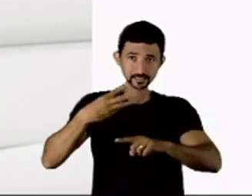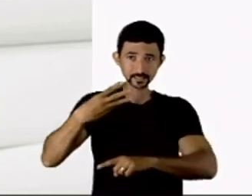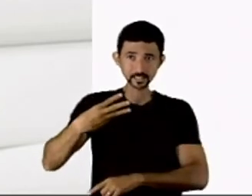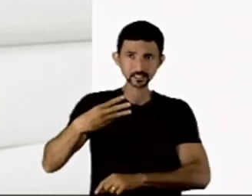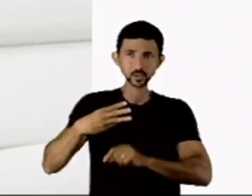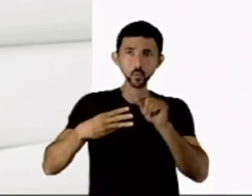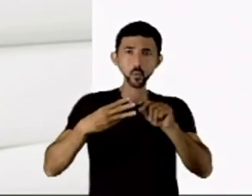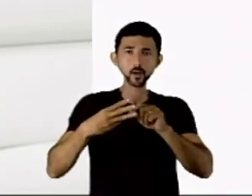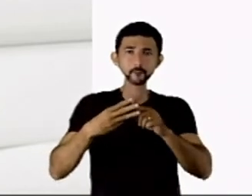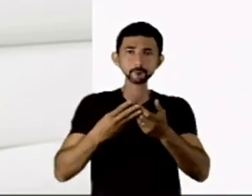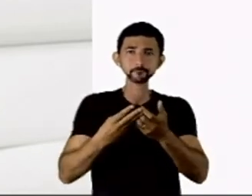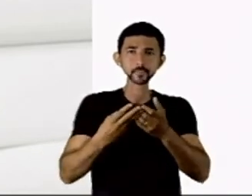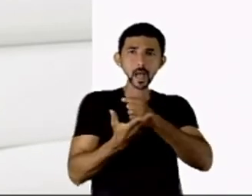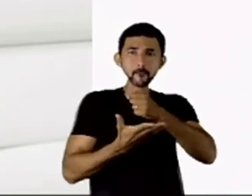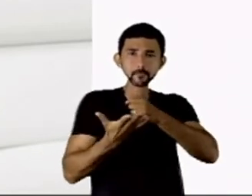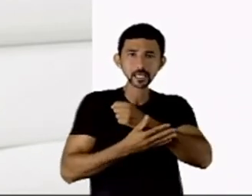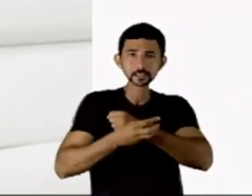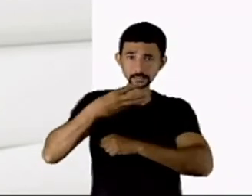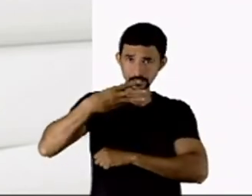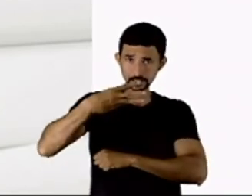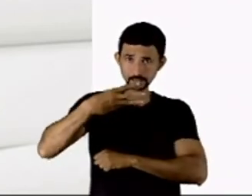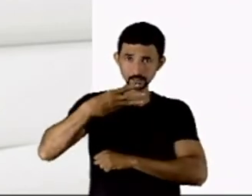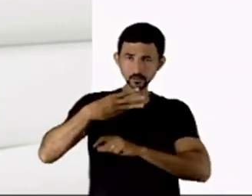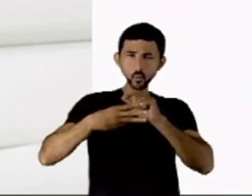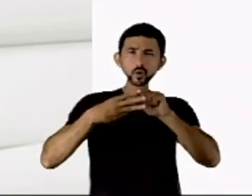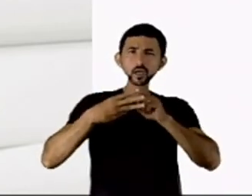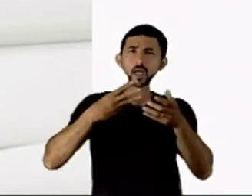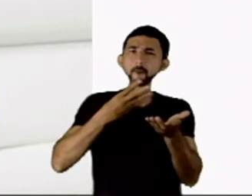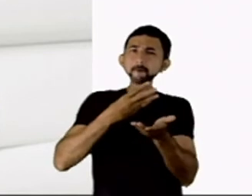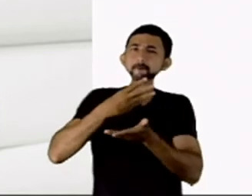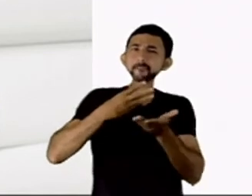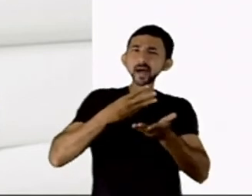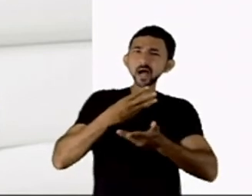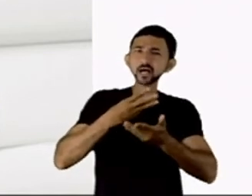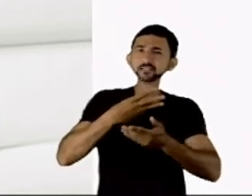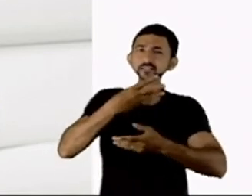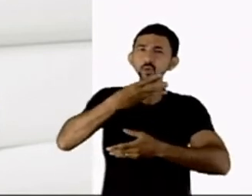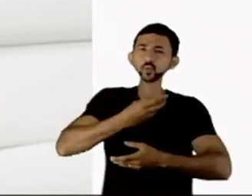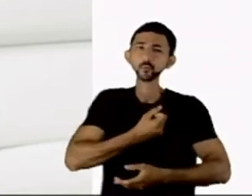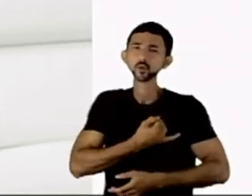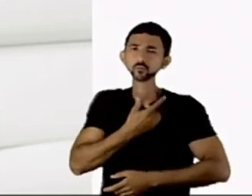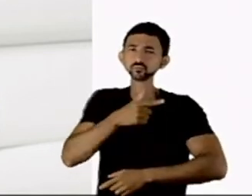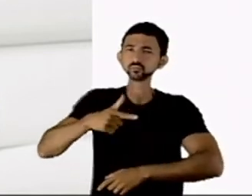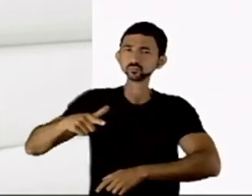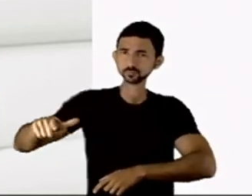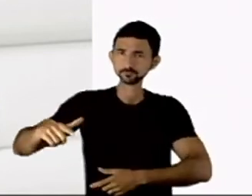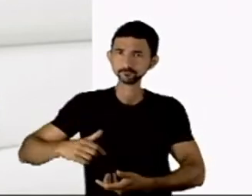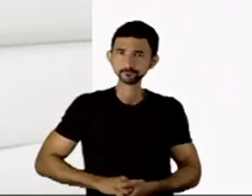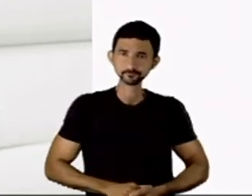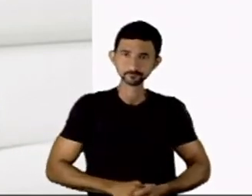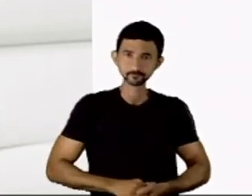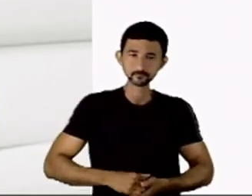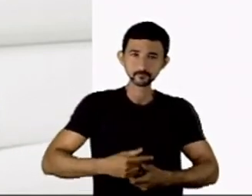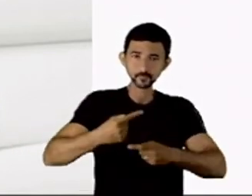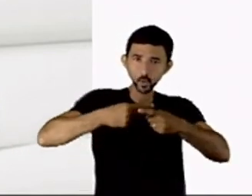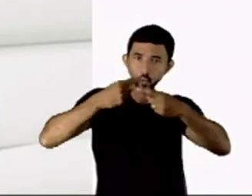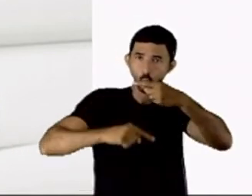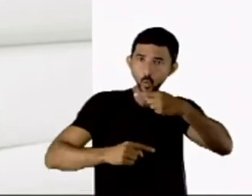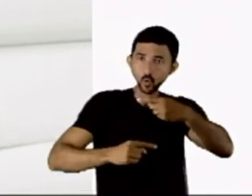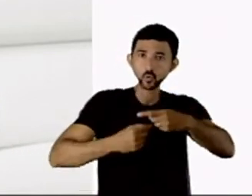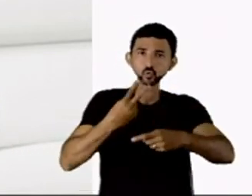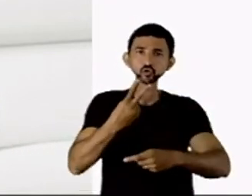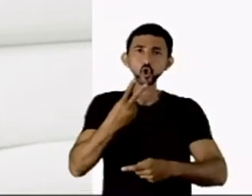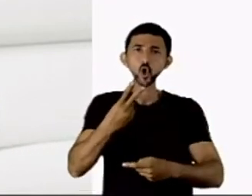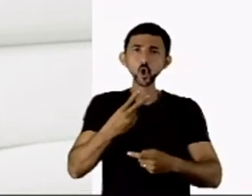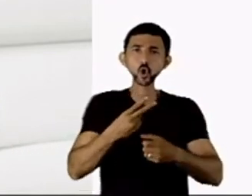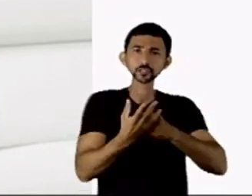então eu tenho como base o número 3. O que é como base? É o número que se repete, Aqui no 2, eu tenho como base o